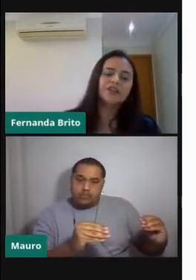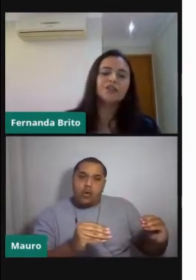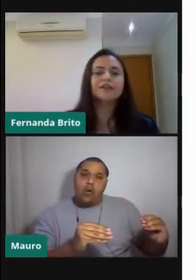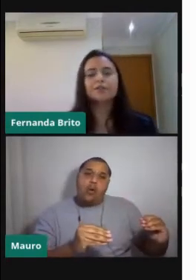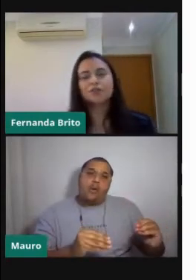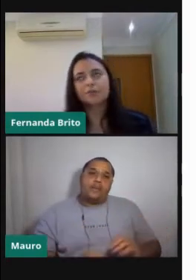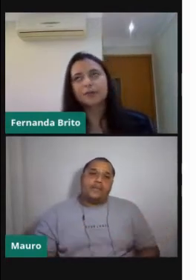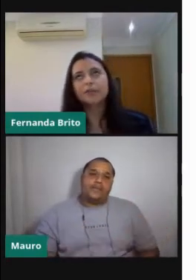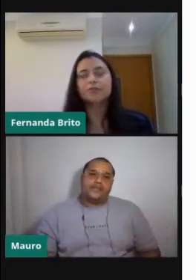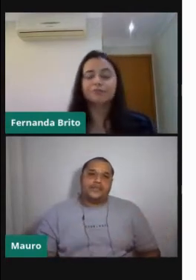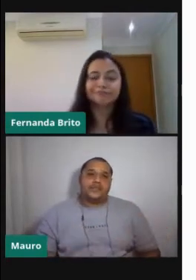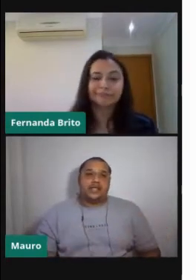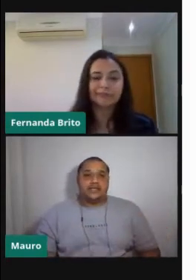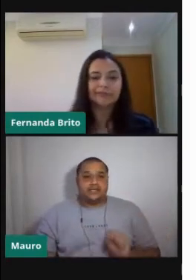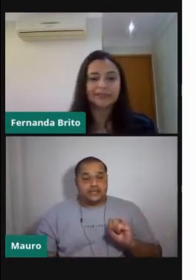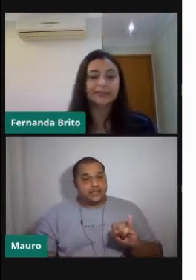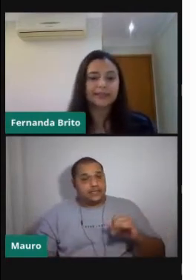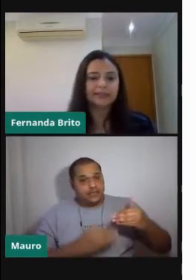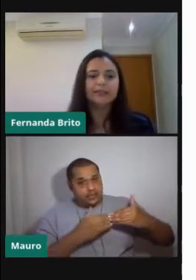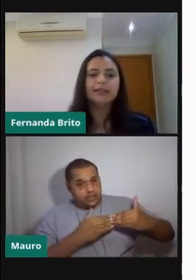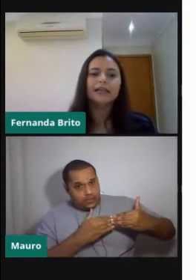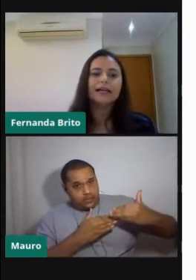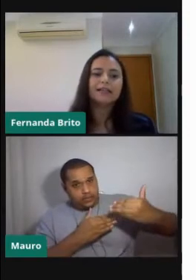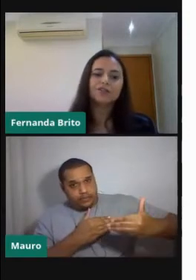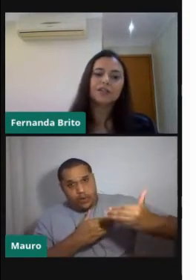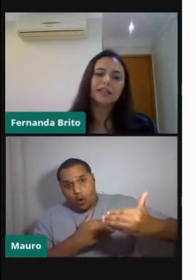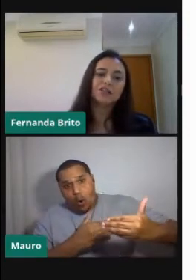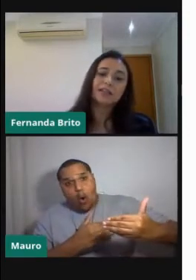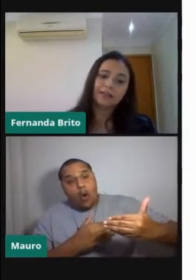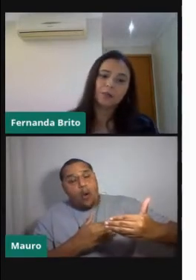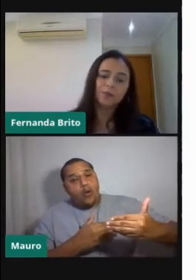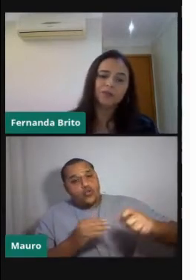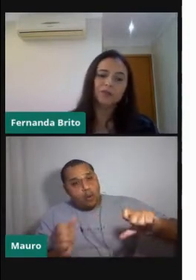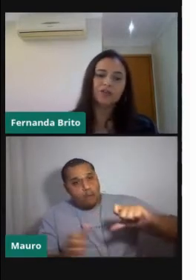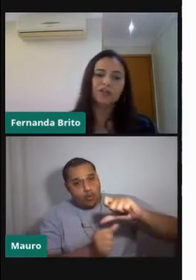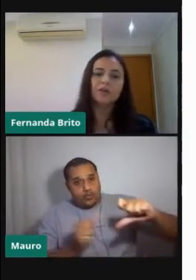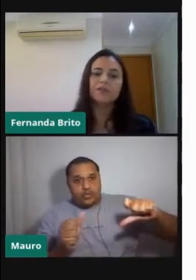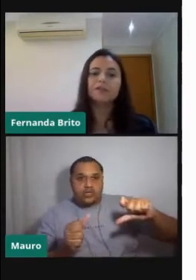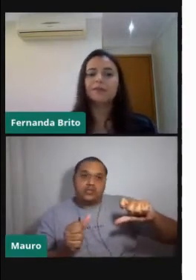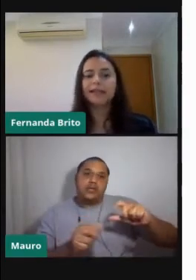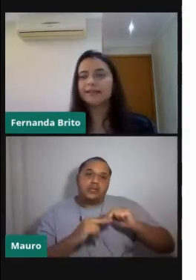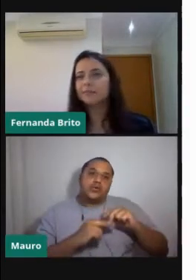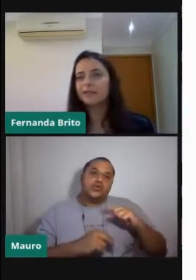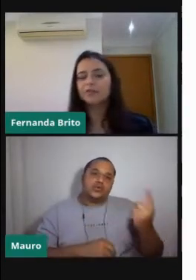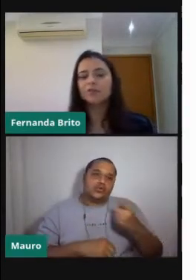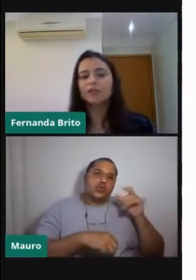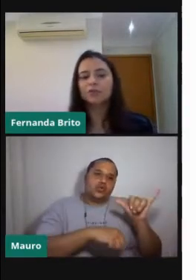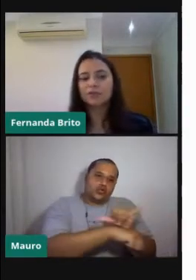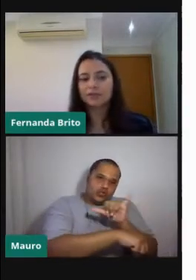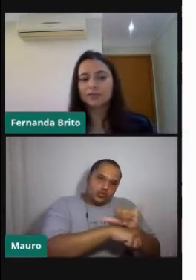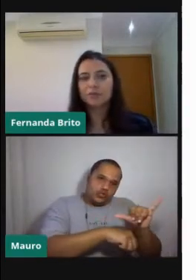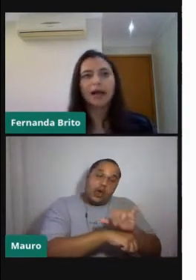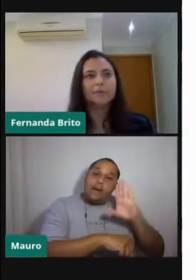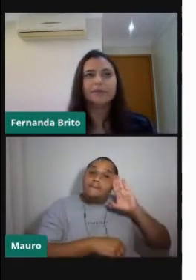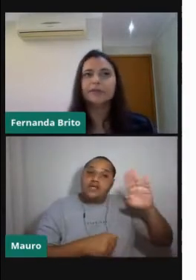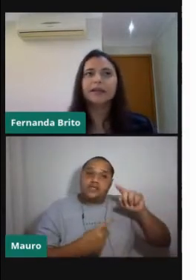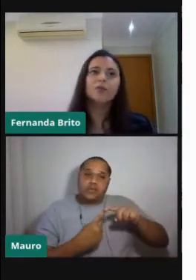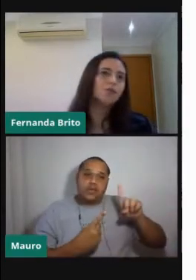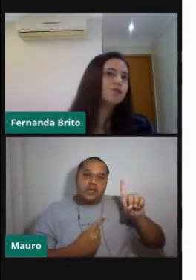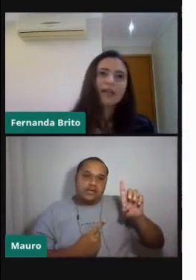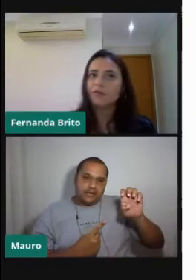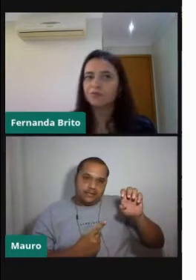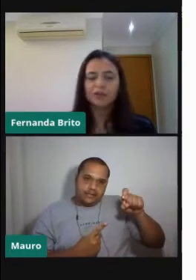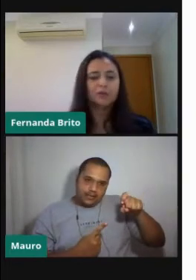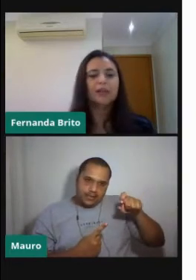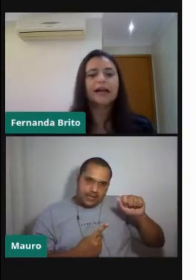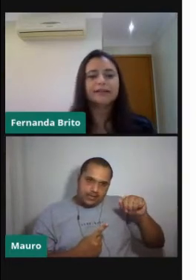uma vez que esse desdobramento se dê, as estratégias até o momento que nós temos são a dexametasona e o tocilizumab, né,